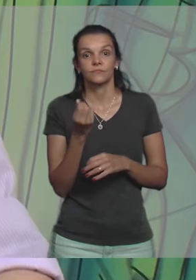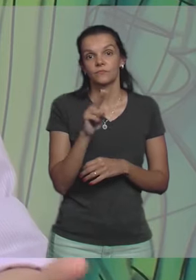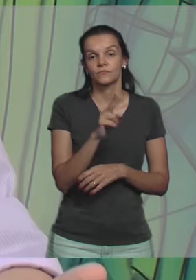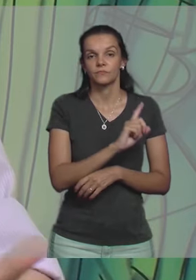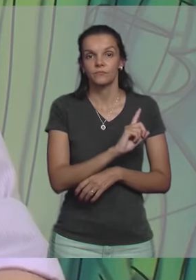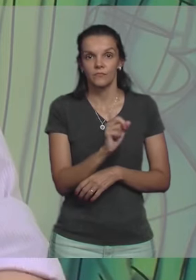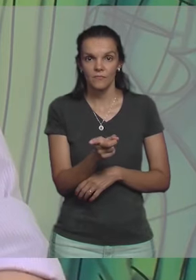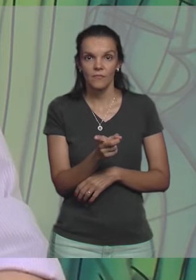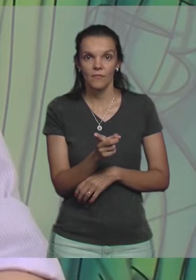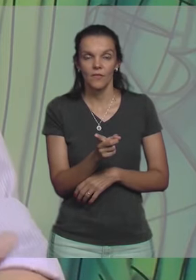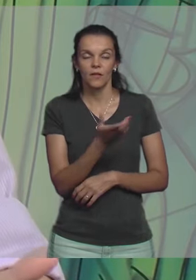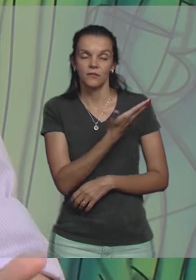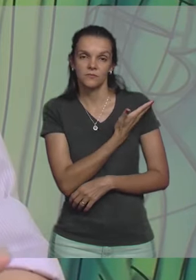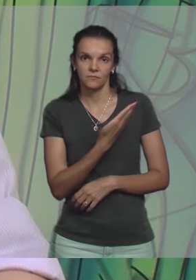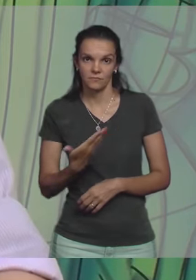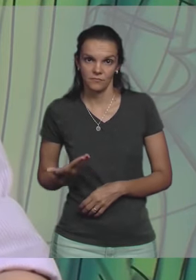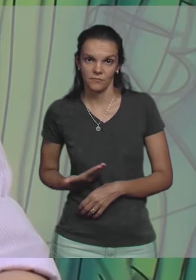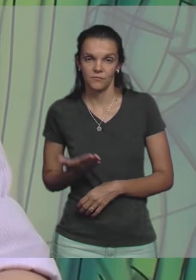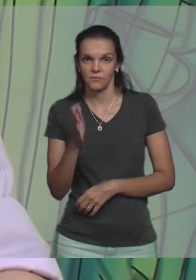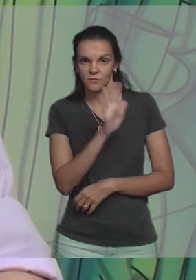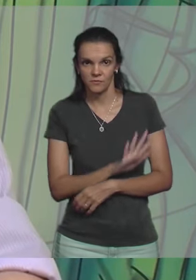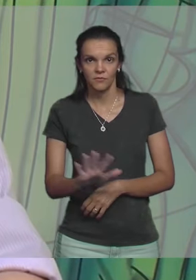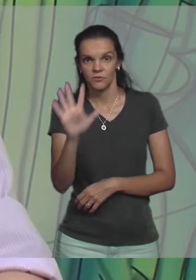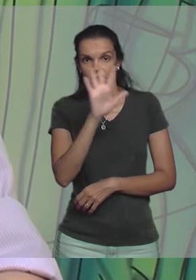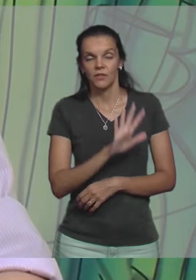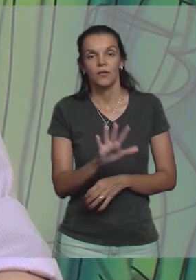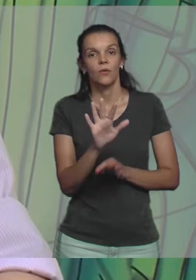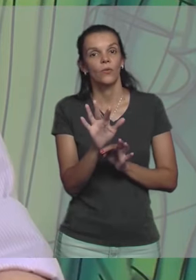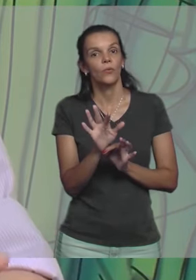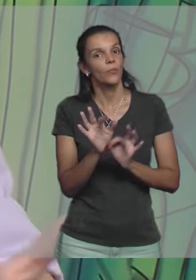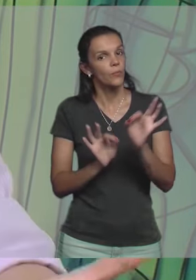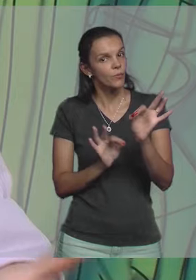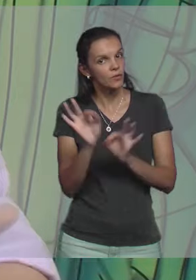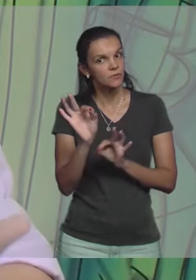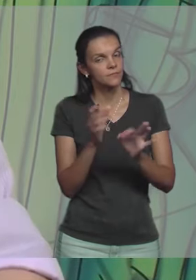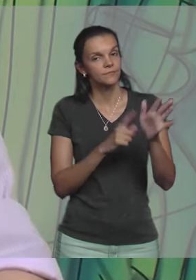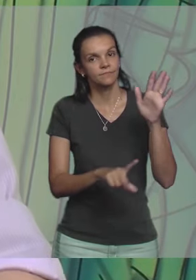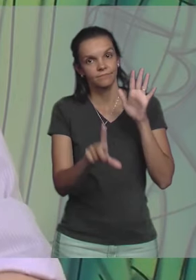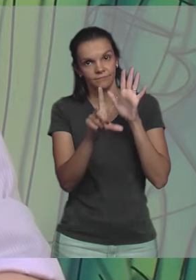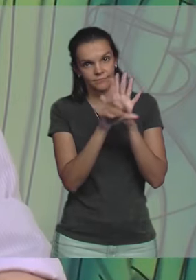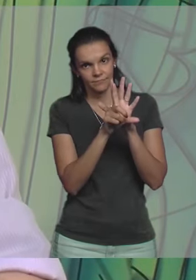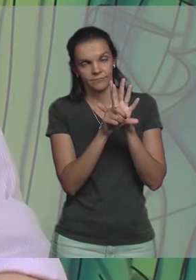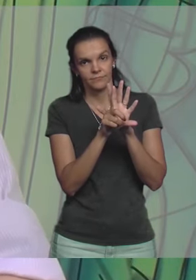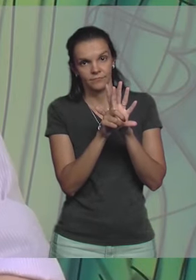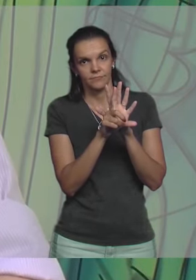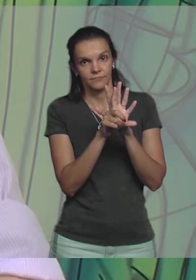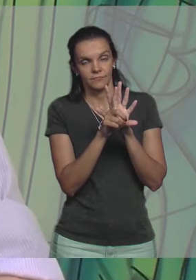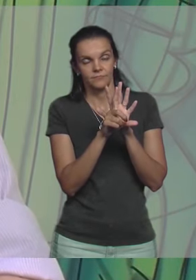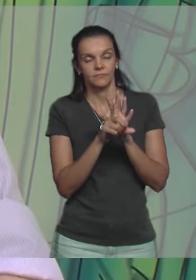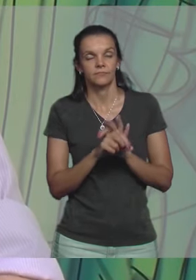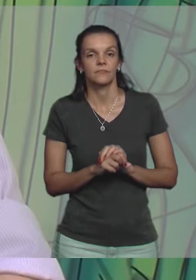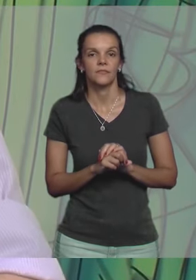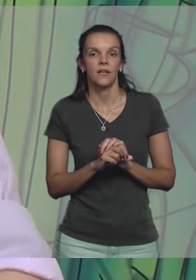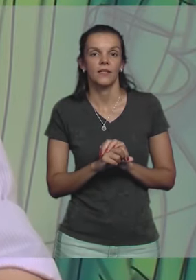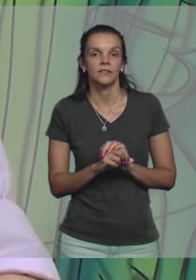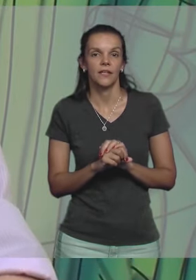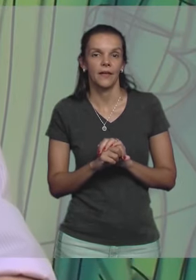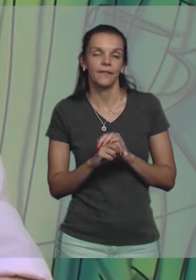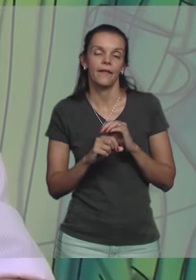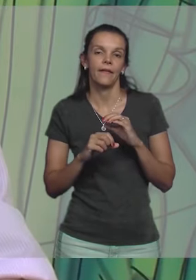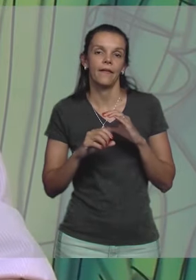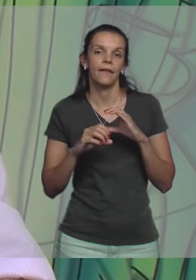aprovado na esfera pública, em geral isso aí passa por um projeto de lei, que tem que ser aprovado na Câmara de Vereadores, né? Para que